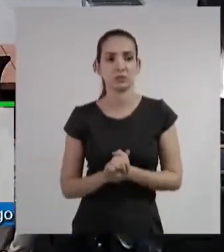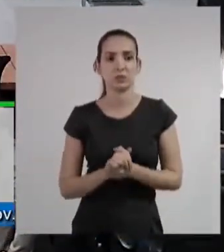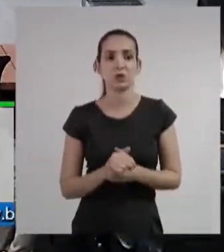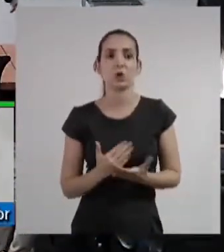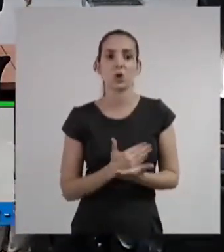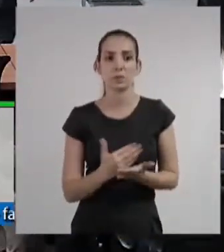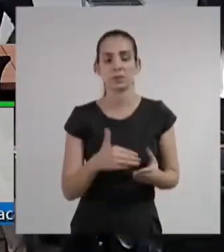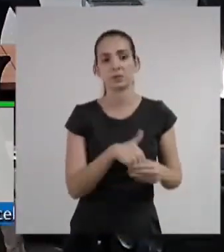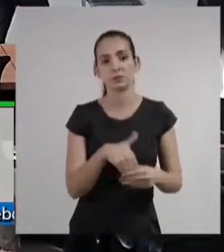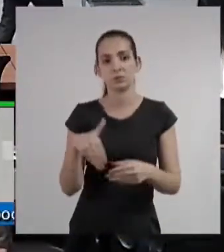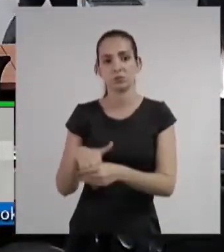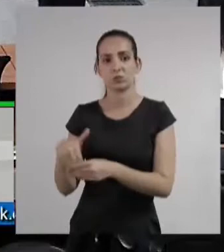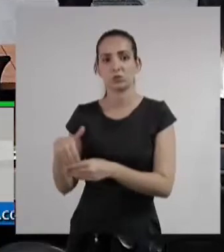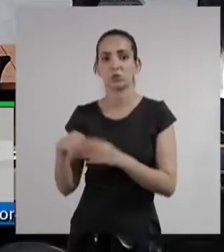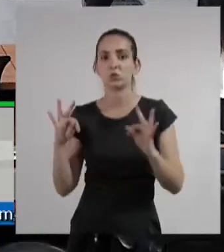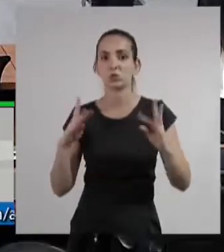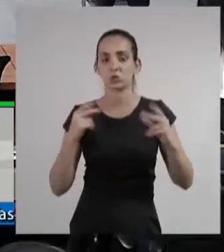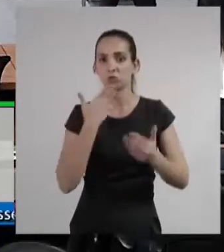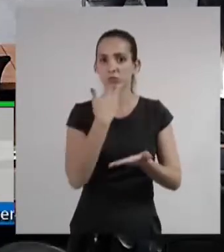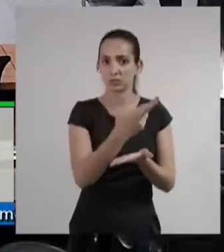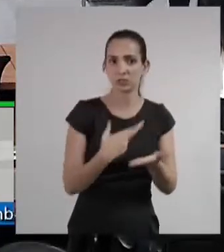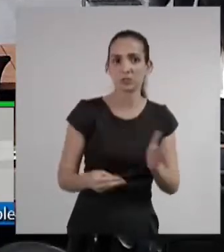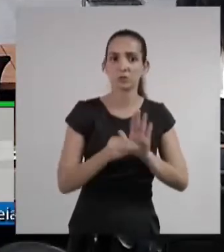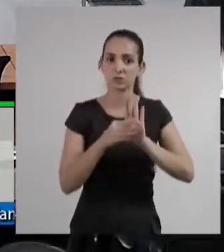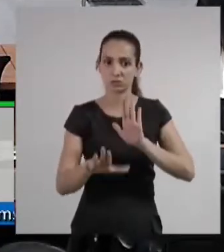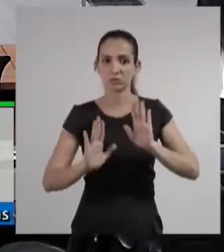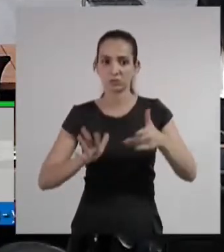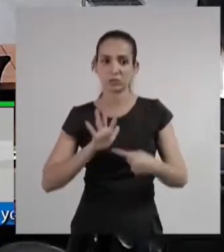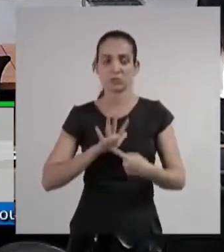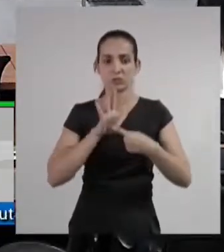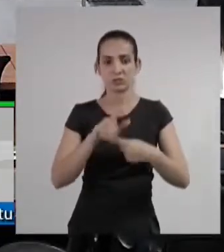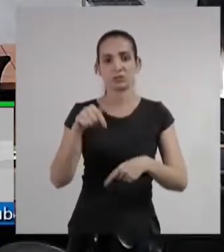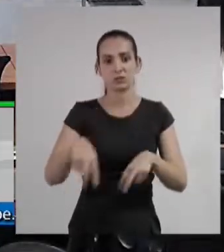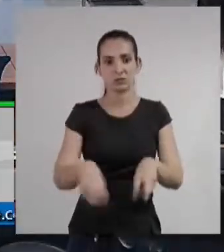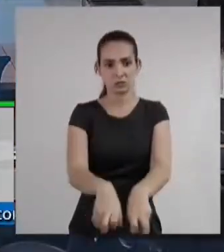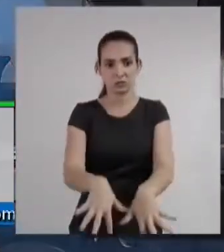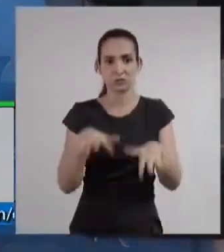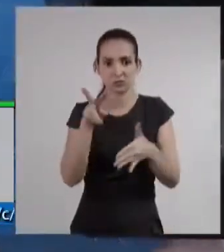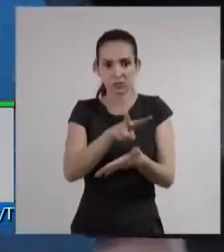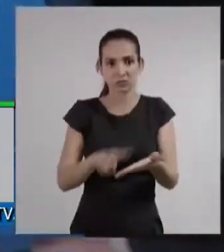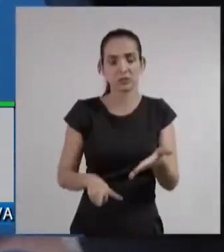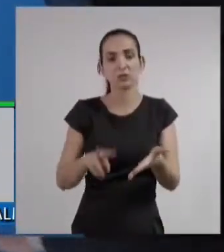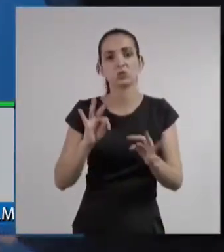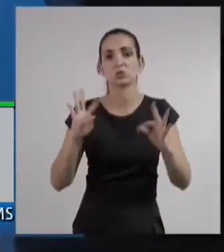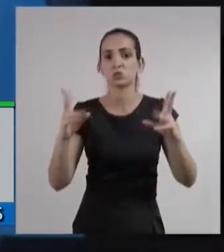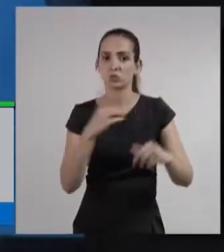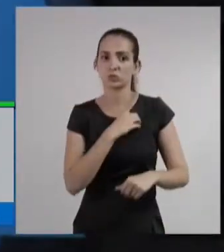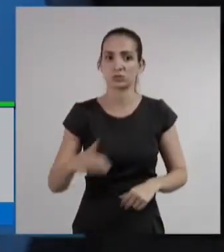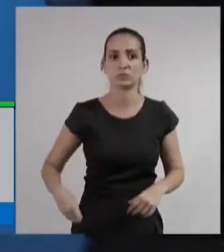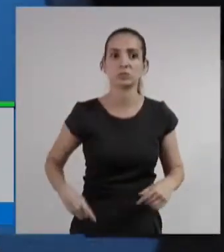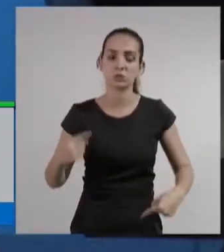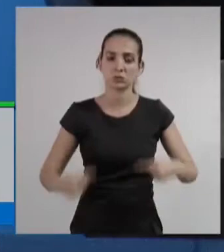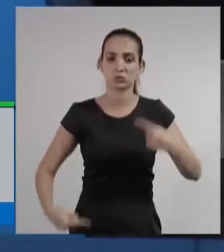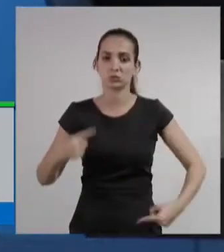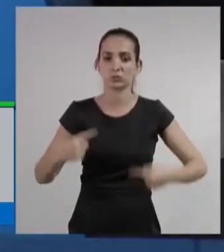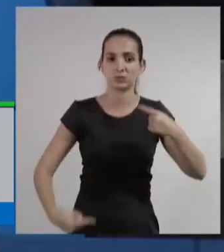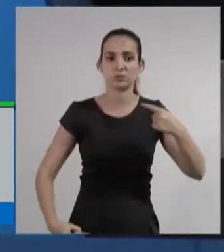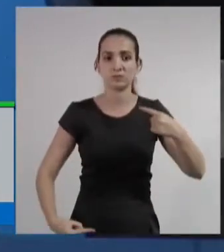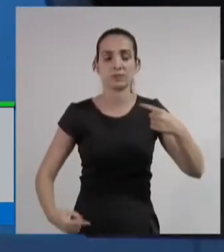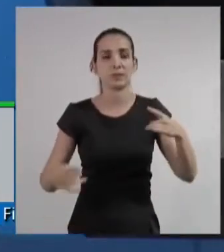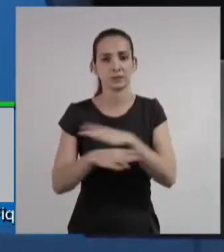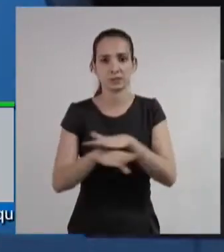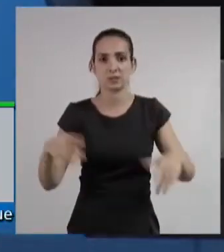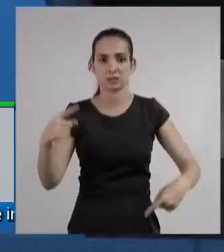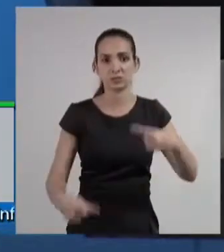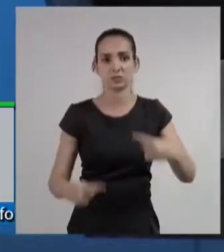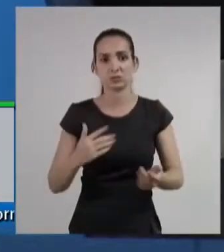em votação os requerimentos e indicações já apresentadas em plenário e lidas pelos senhores deputados. Está em discussão.